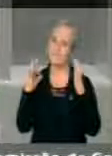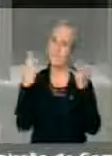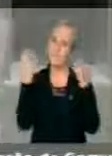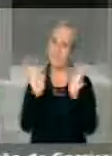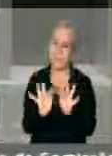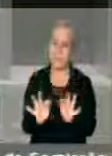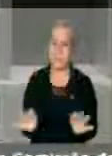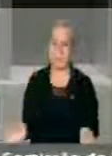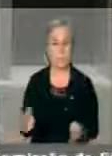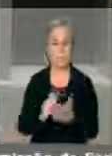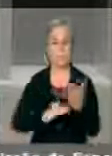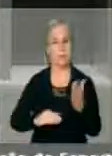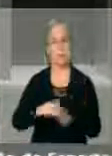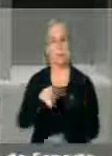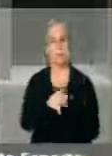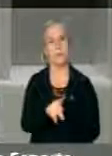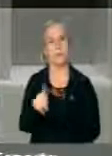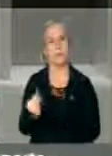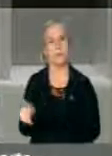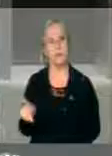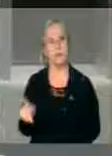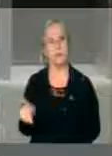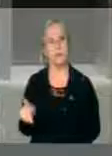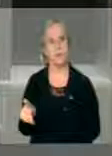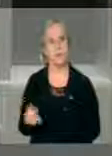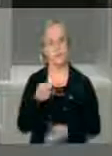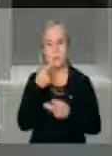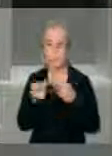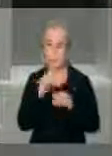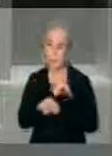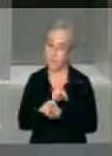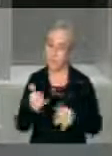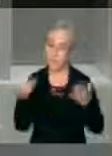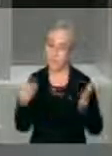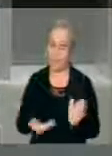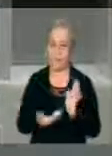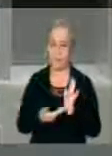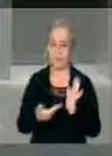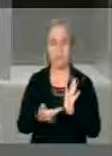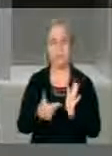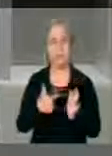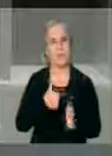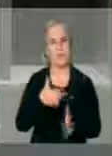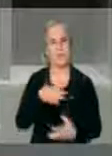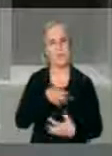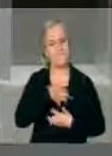paciência, doam-se intensamente. Por isso,